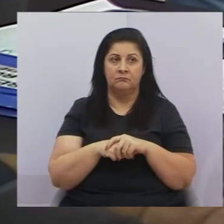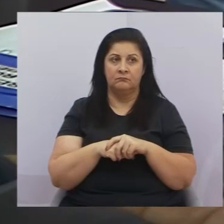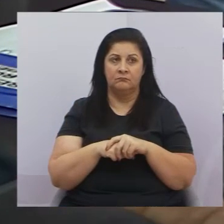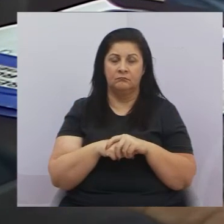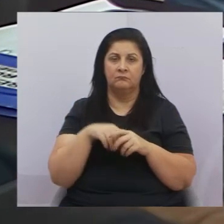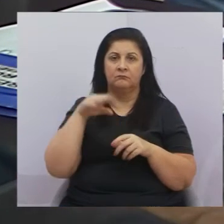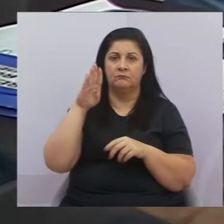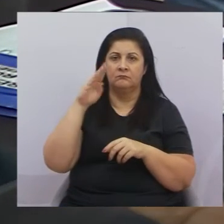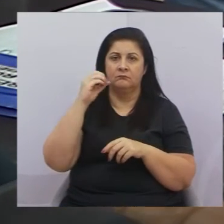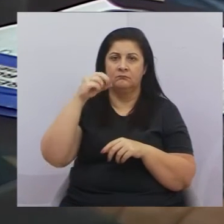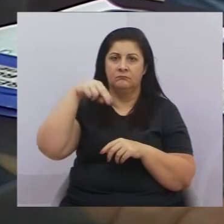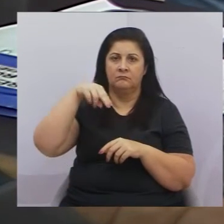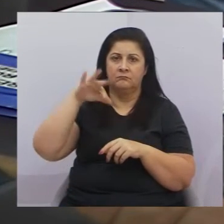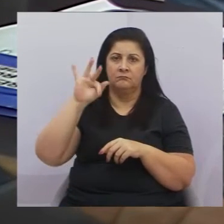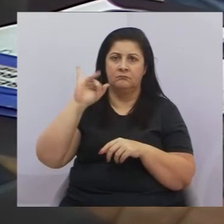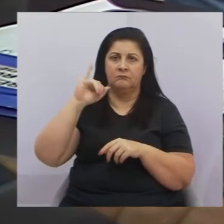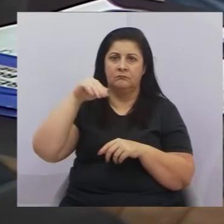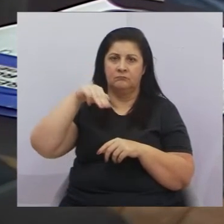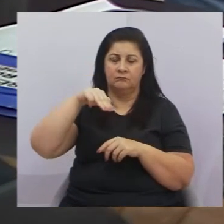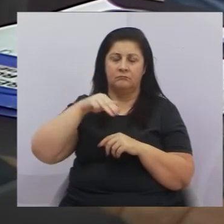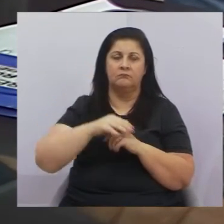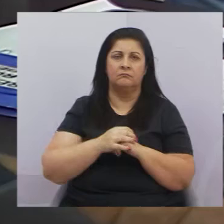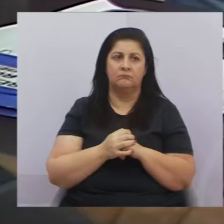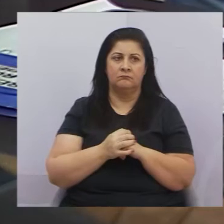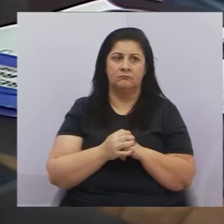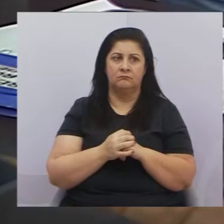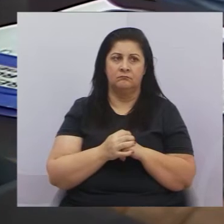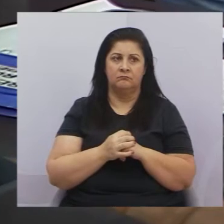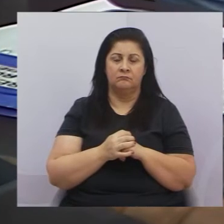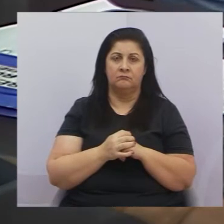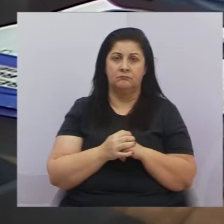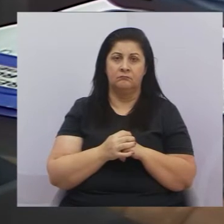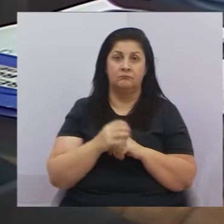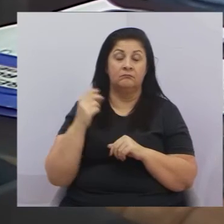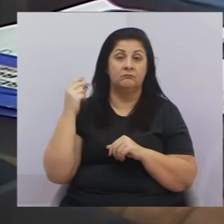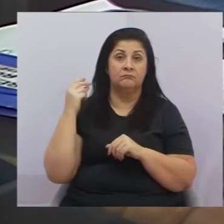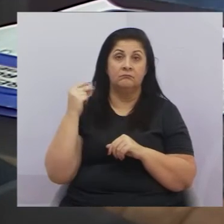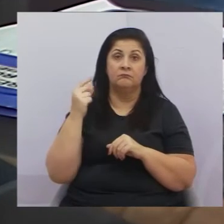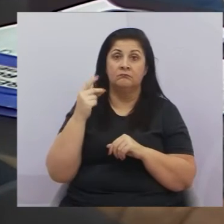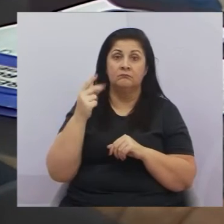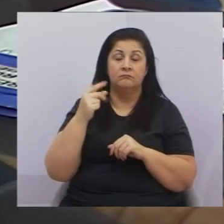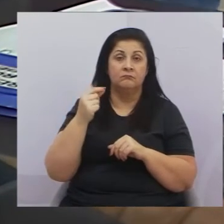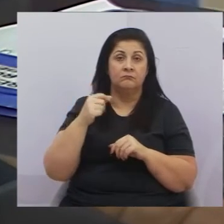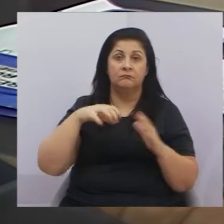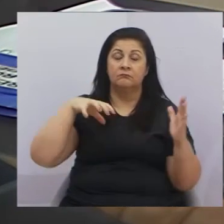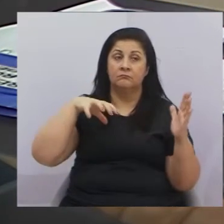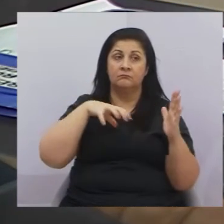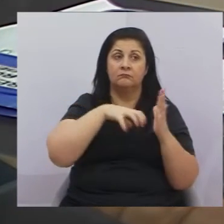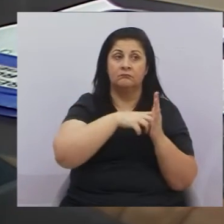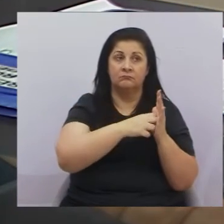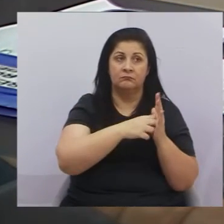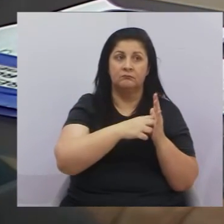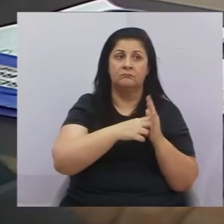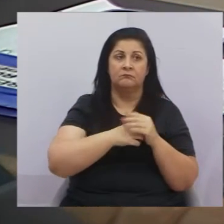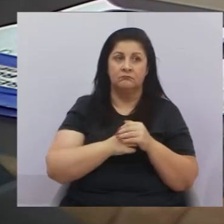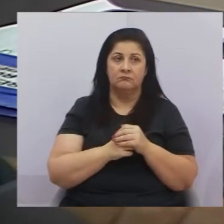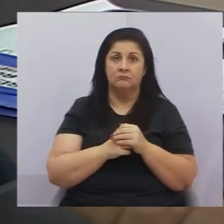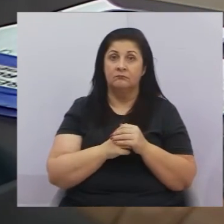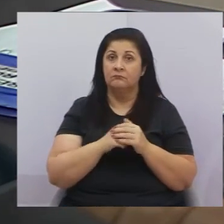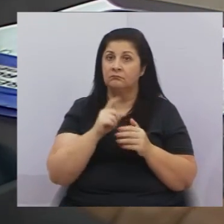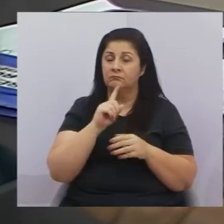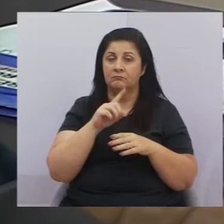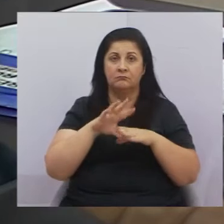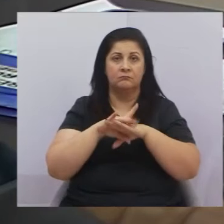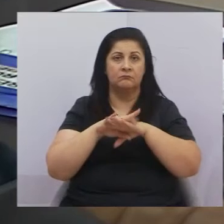Bonfim. Trabalhava na Prolar, e aí faz muito tempo que está acidentada lá. Olha, você vê, não sarou até